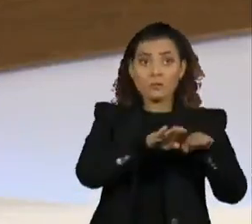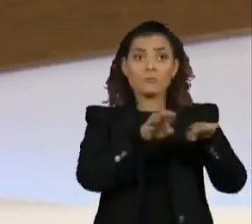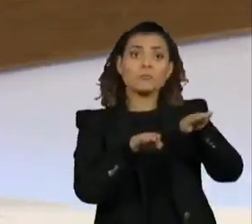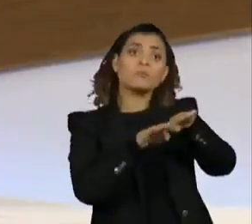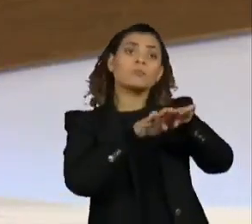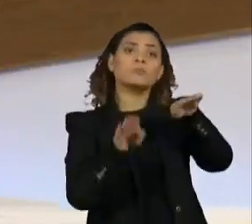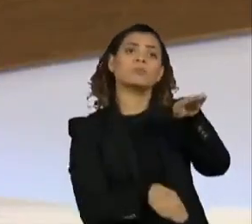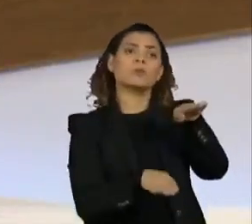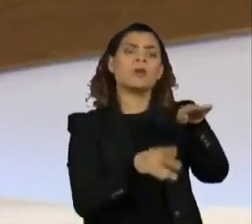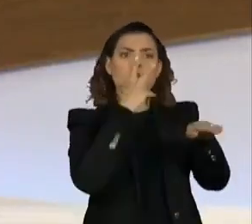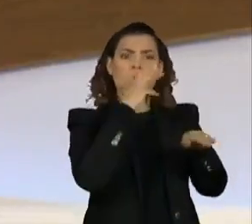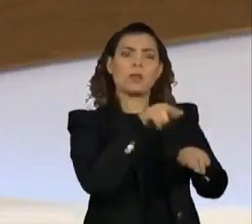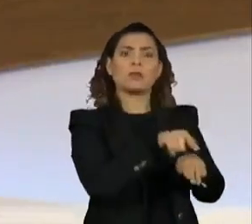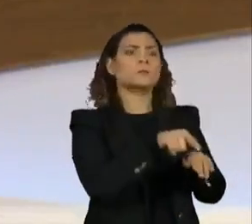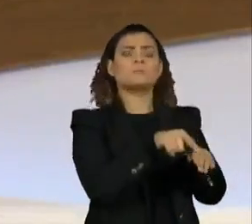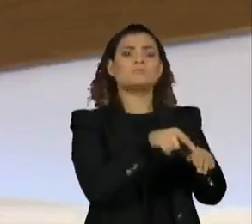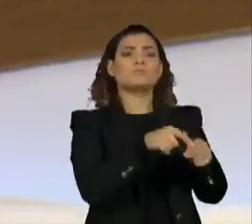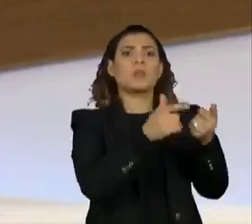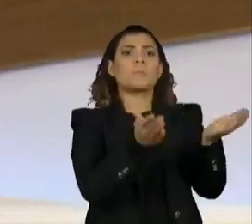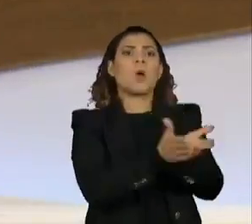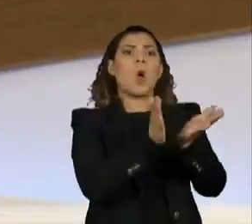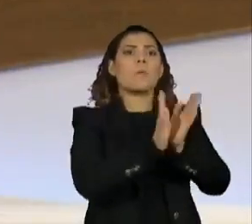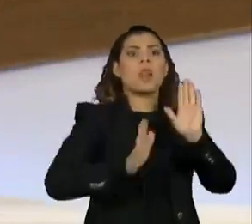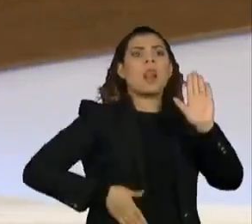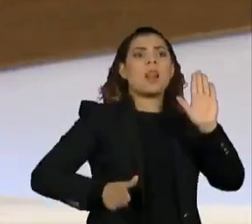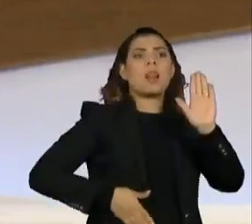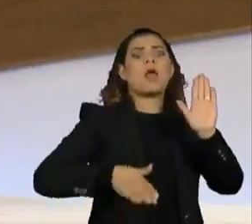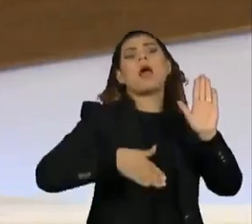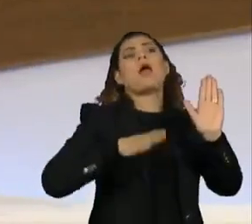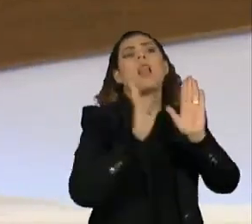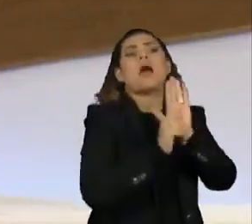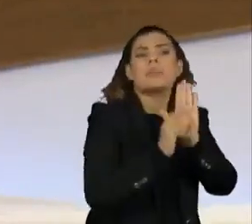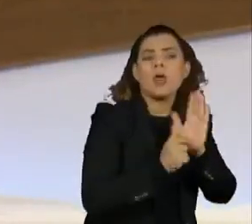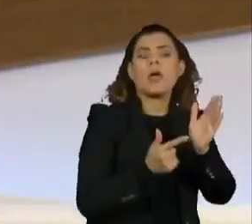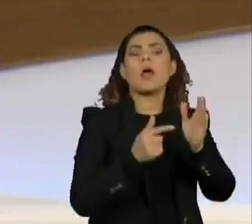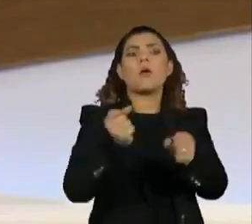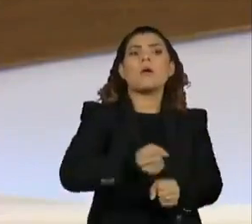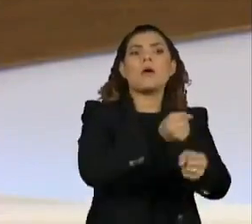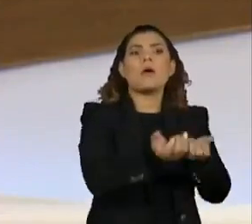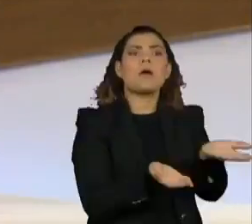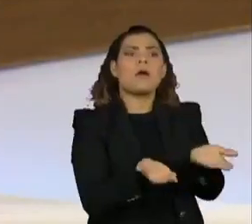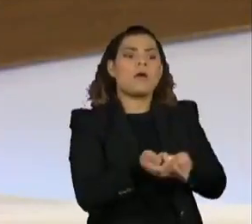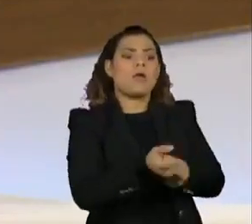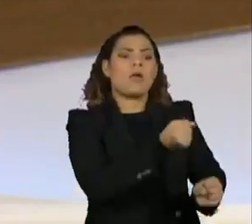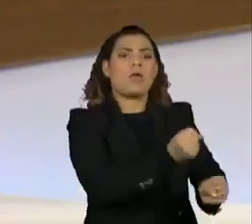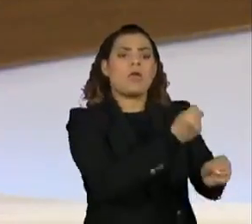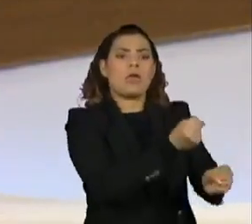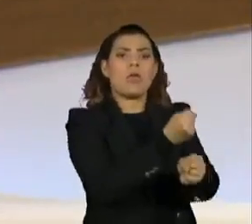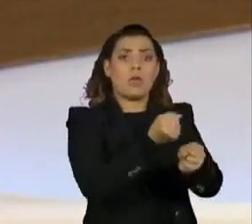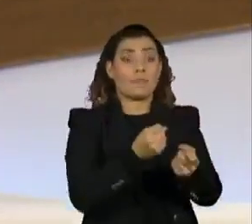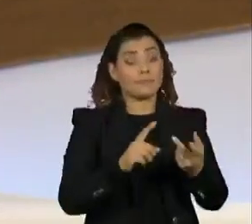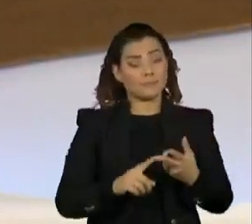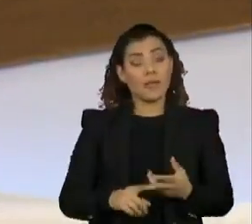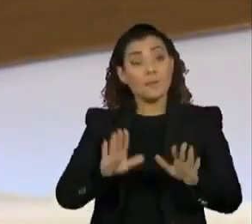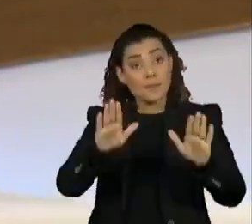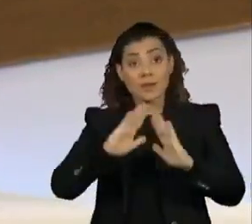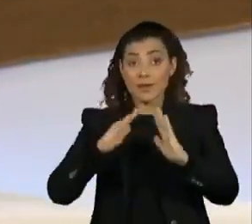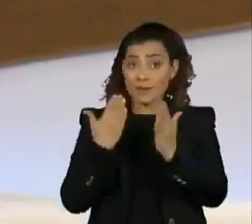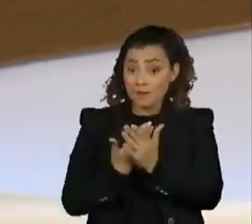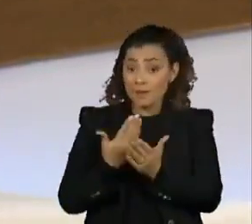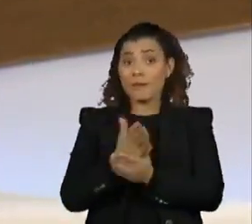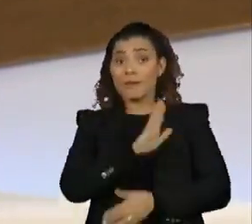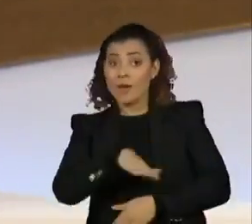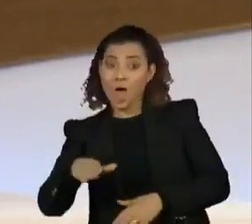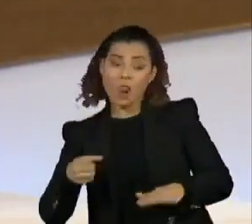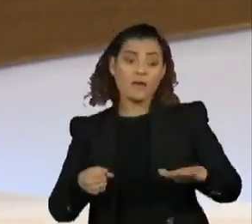ali apresentados como o ladrão, a empregada doméstica ou em papéis de subordinação. Aí quando essa criança vai para a escola